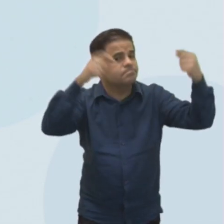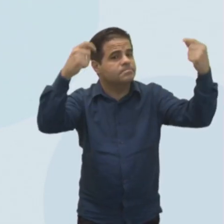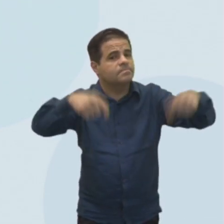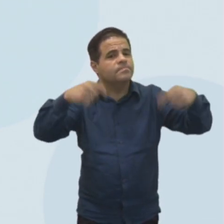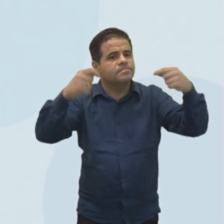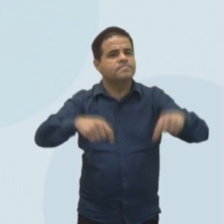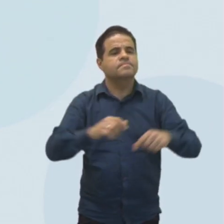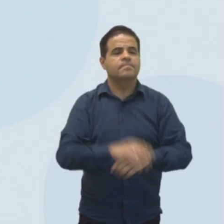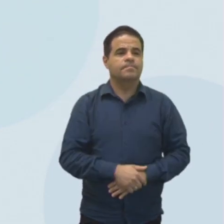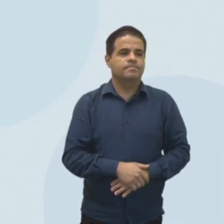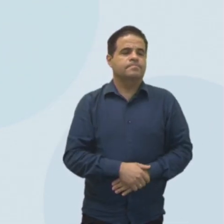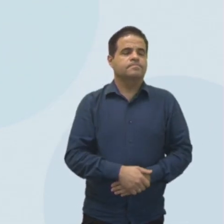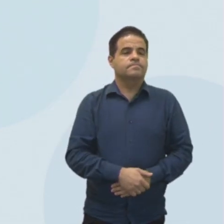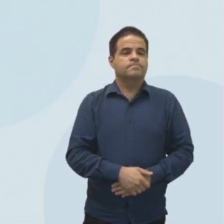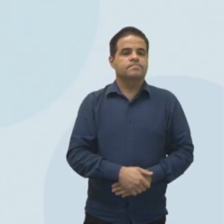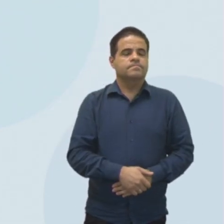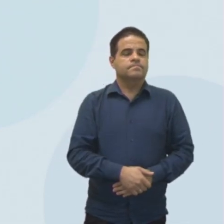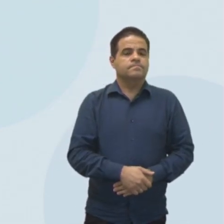slide.